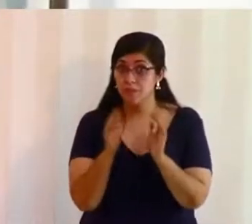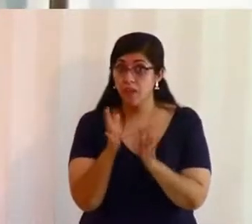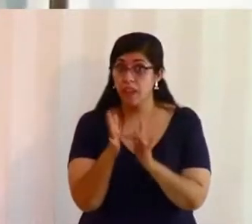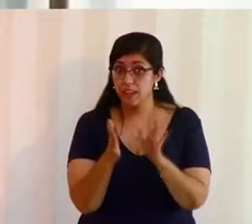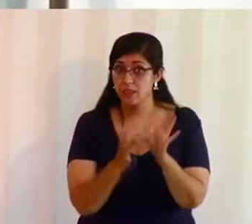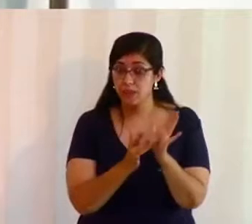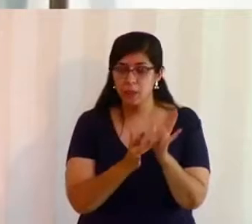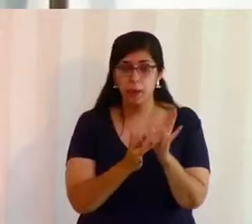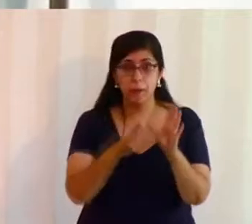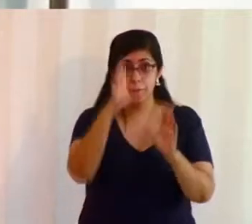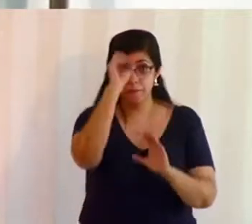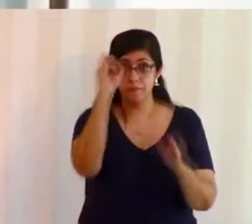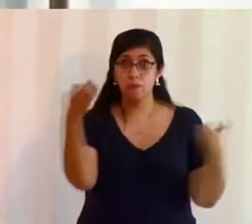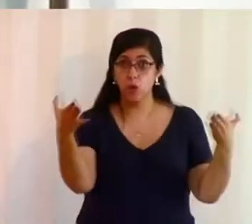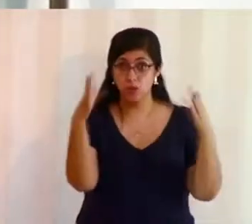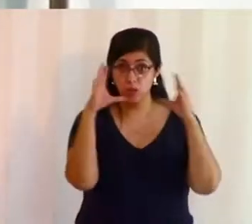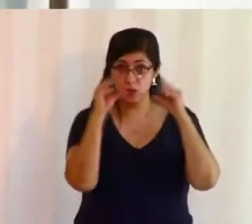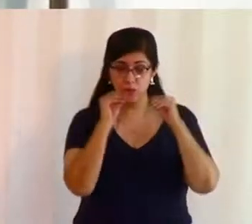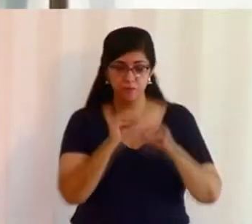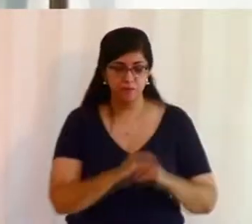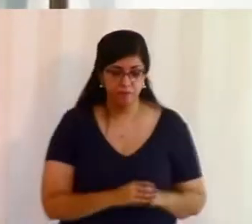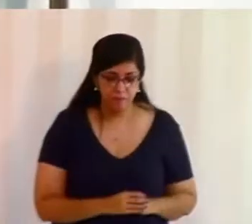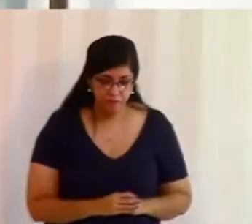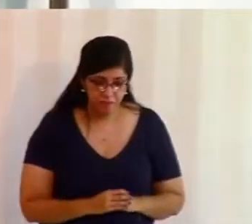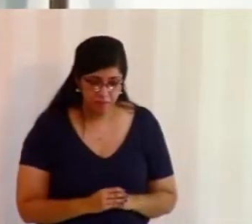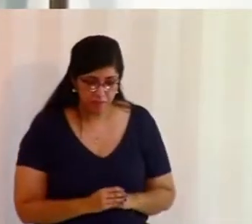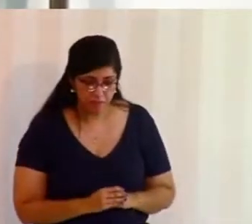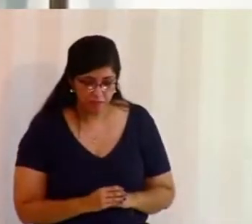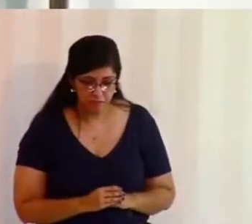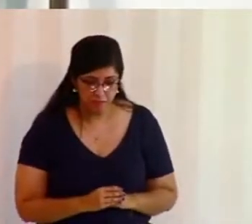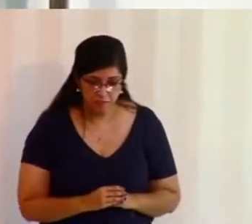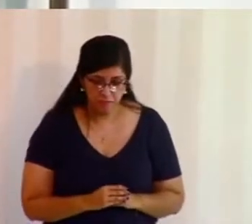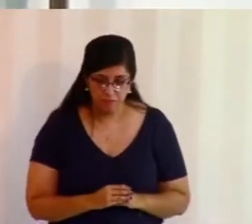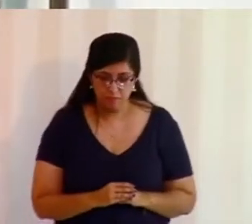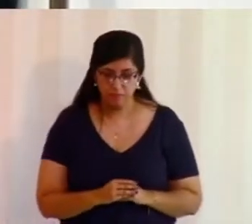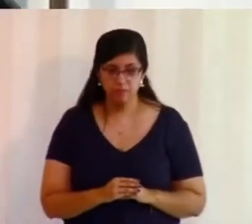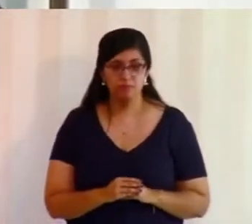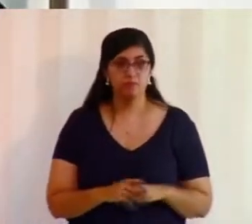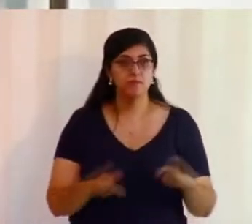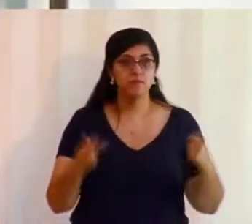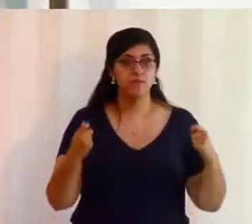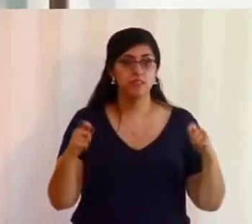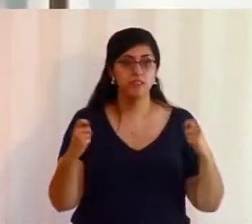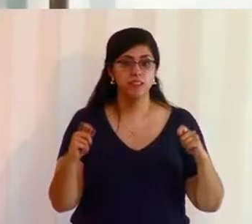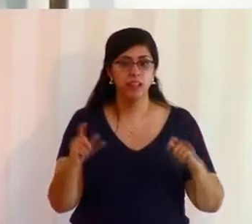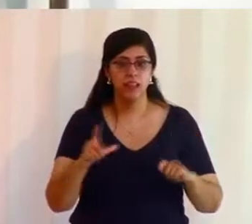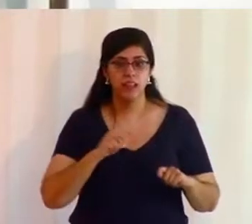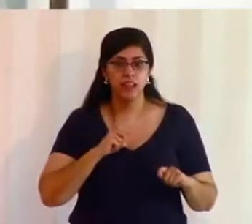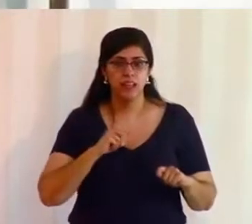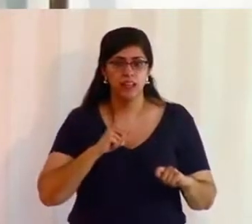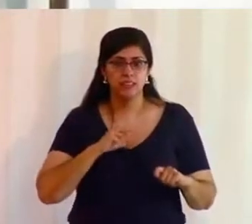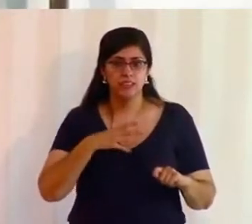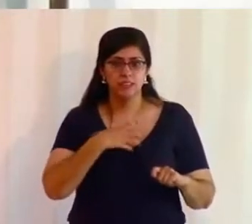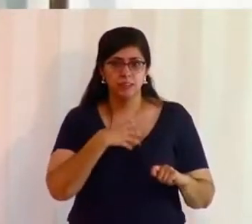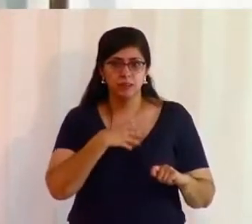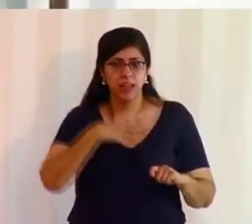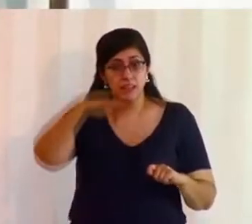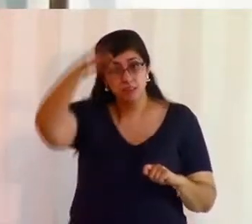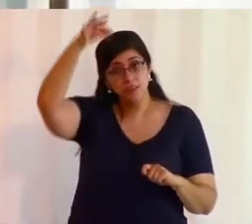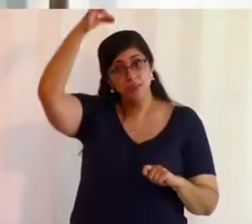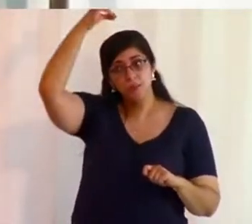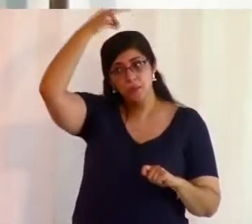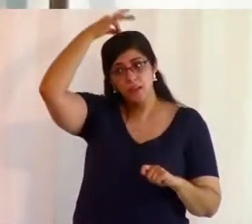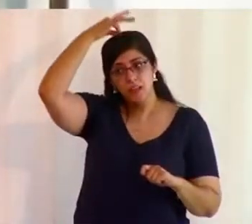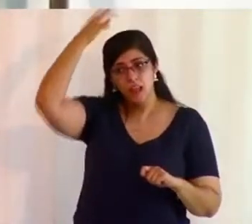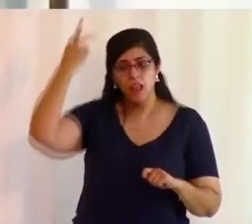noite com o apóstolo Paulo e seus companheiros. Nós precisaremos ter sensibilidade do Espírito para saber onde Ele quer nos